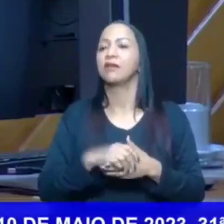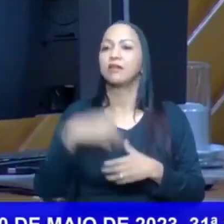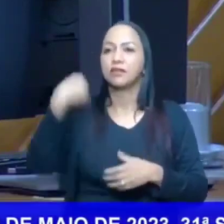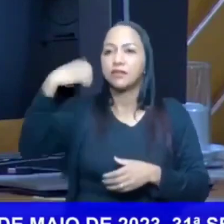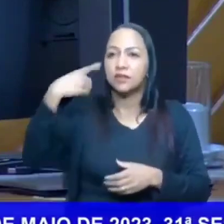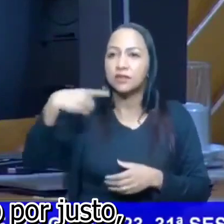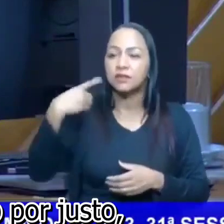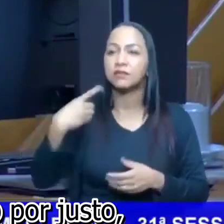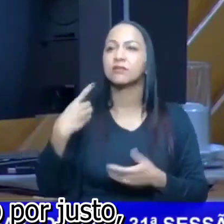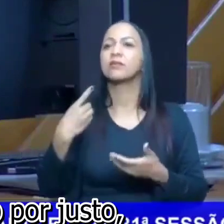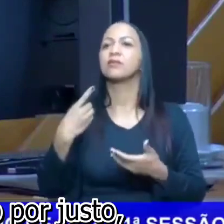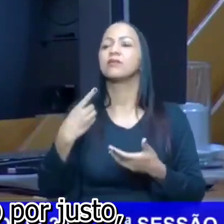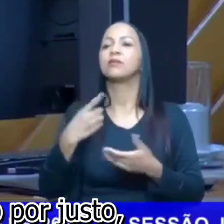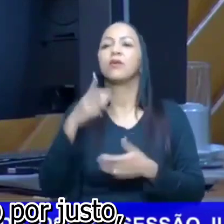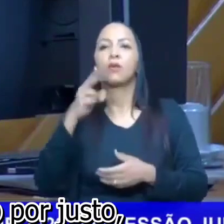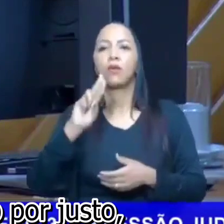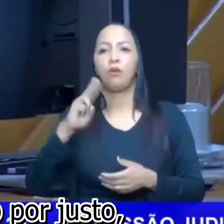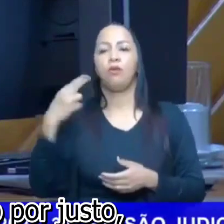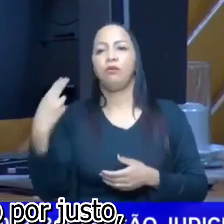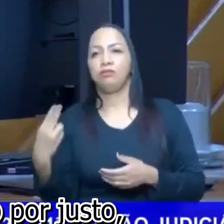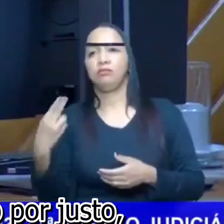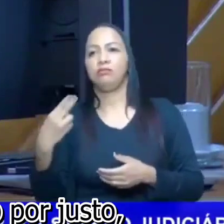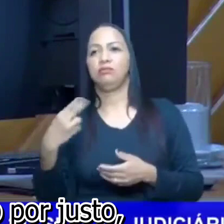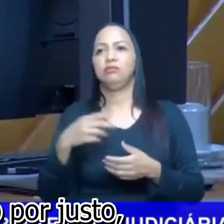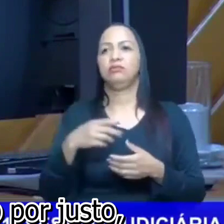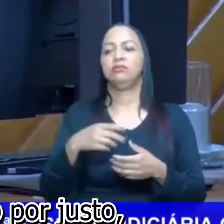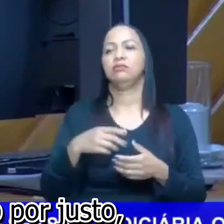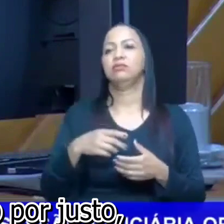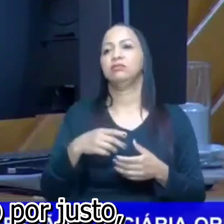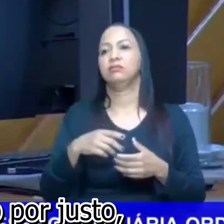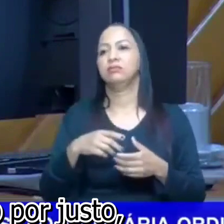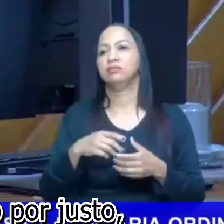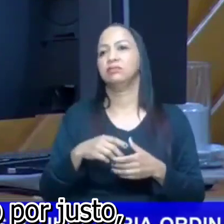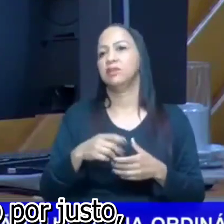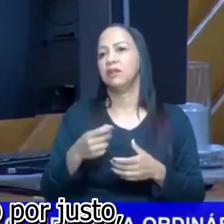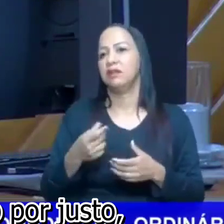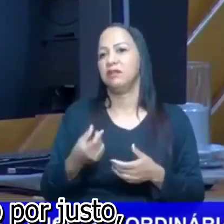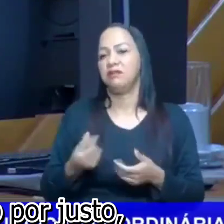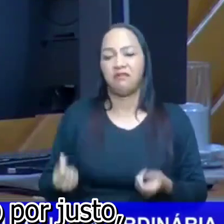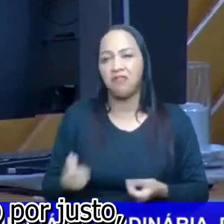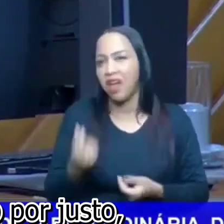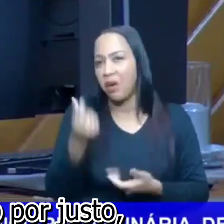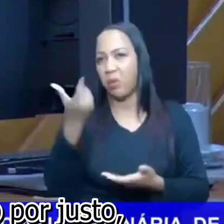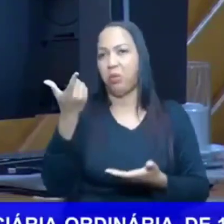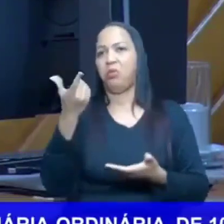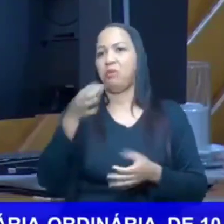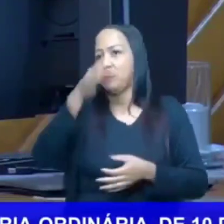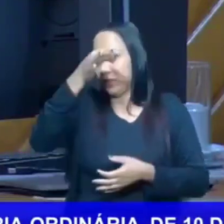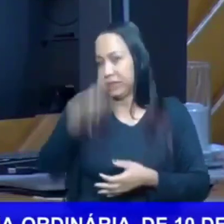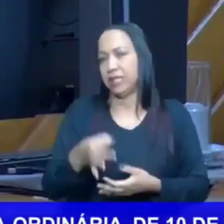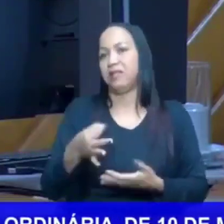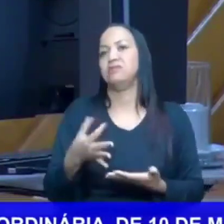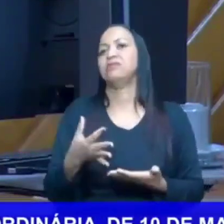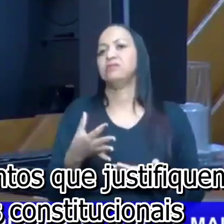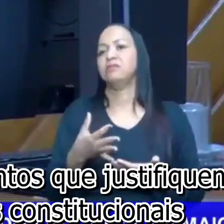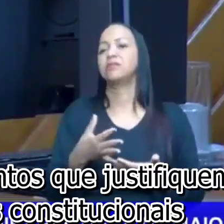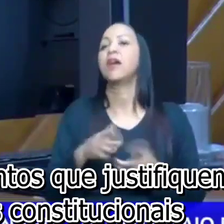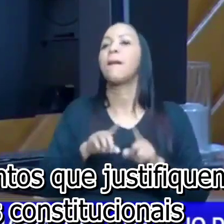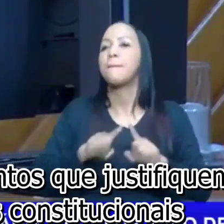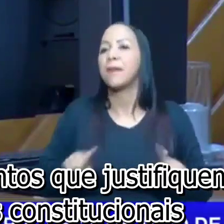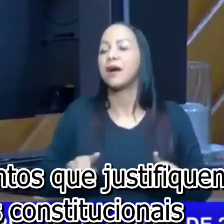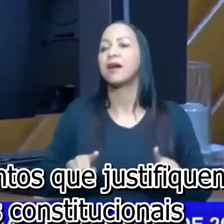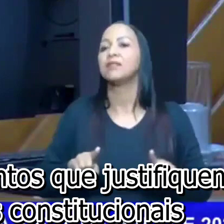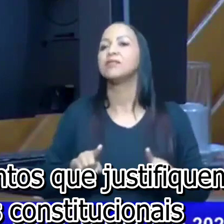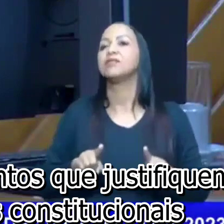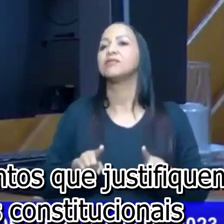da advocatícia ou do serviço, o preço eventualmente entendido por justo, mas